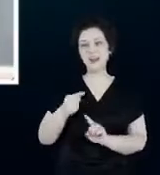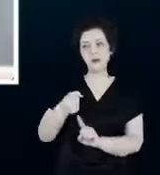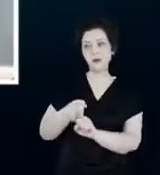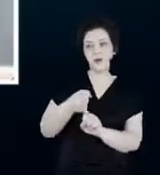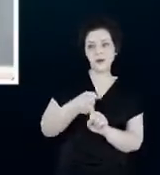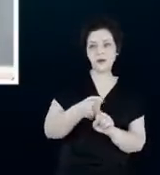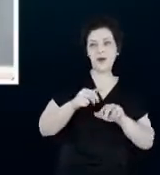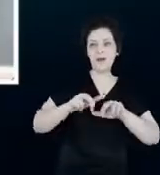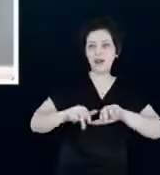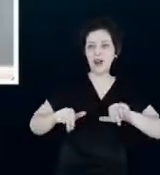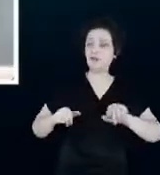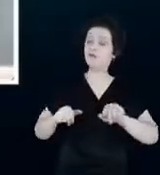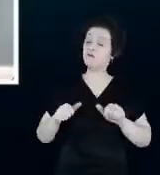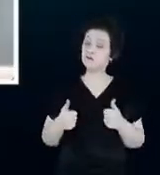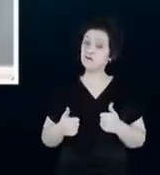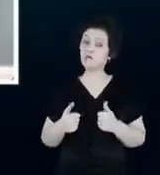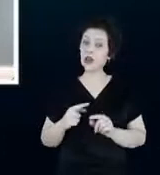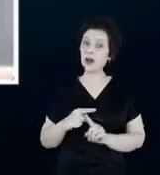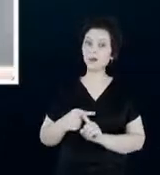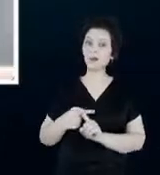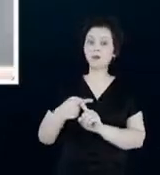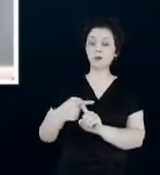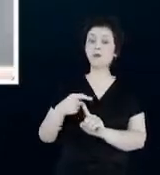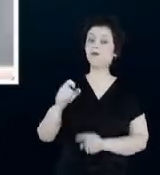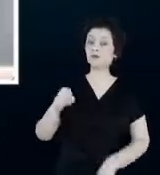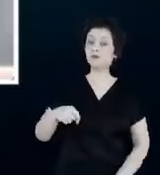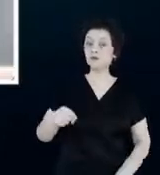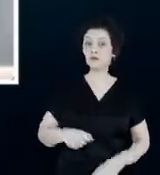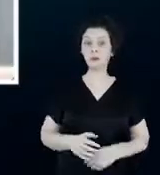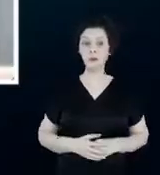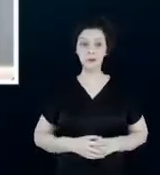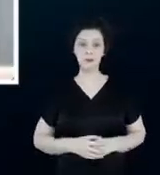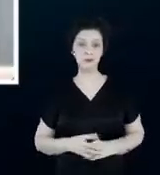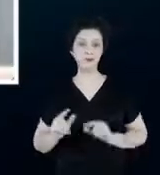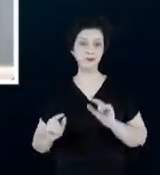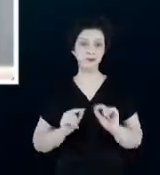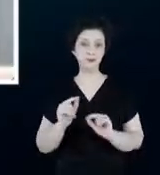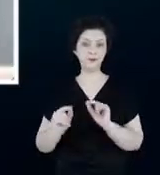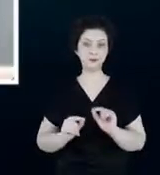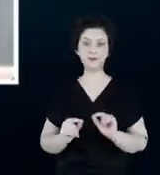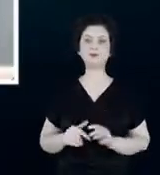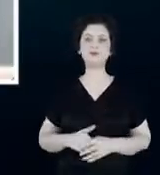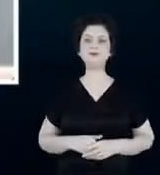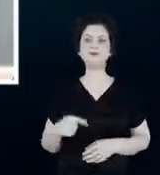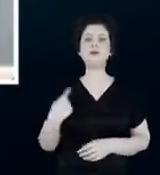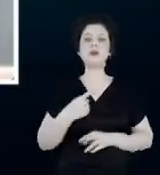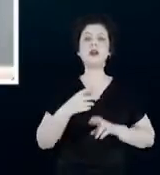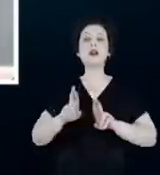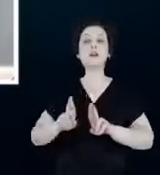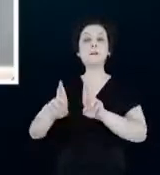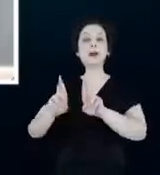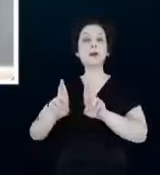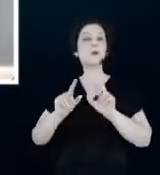são, de fato, bastante positivos, né? O que a gente espera é